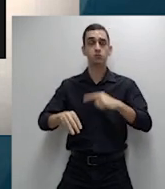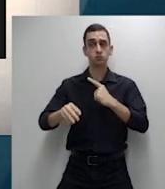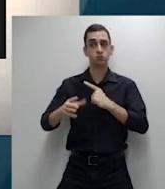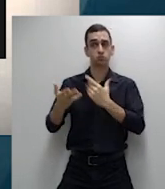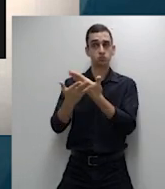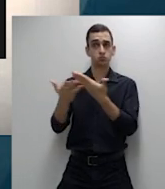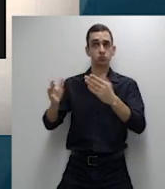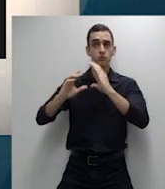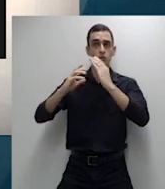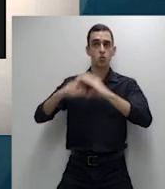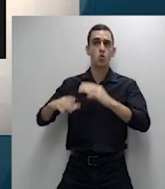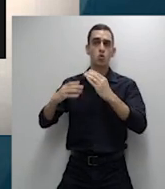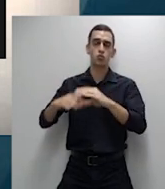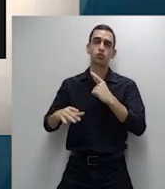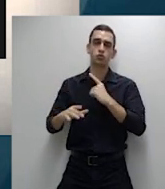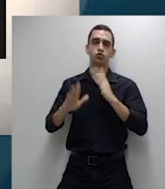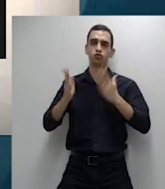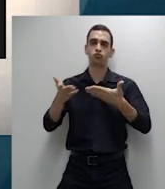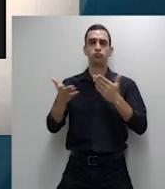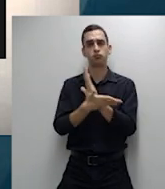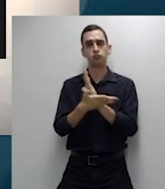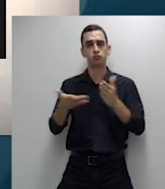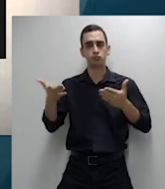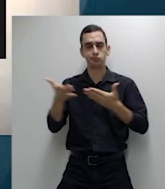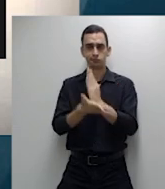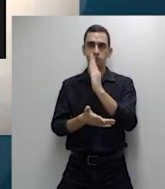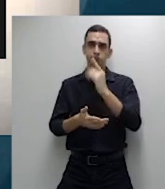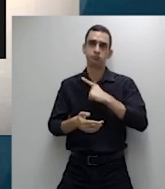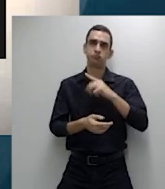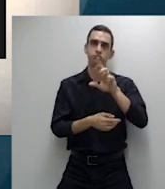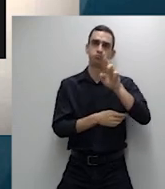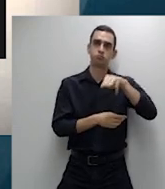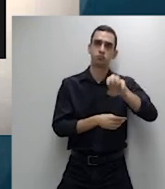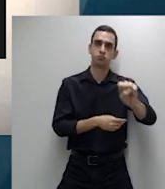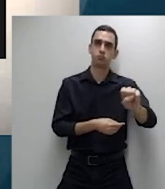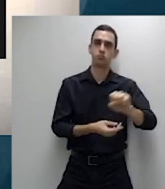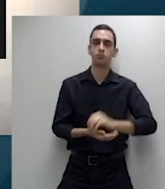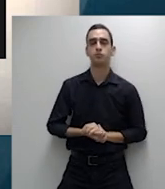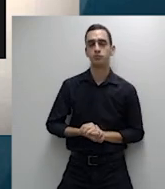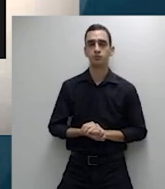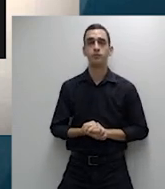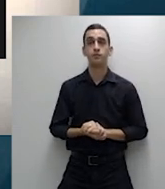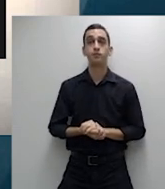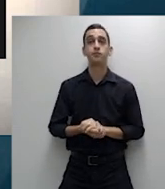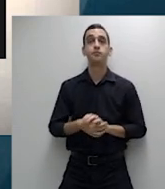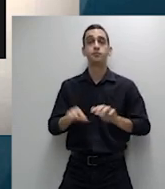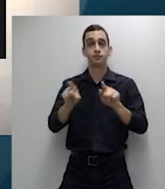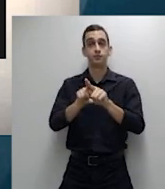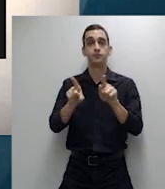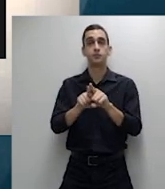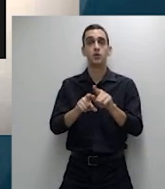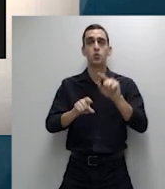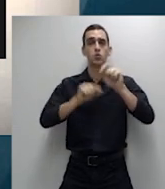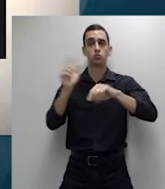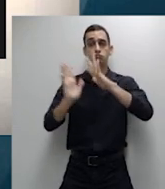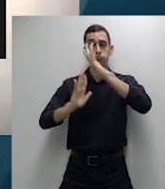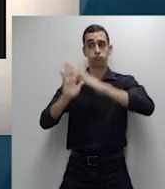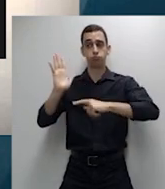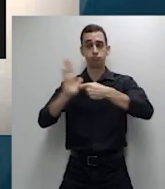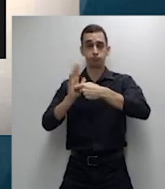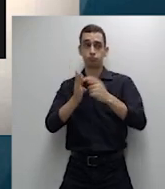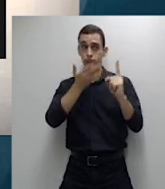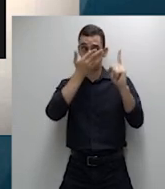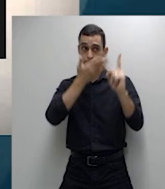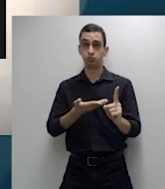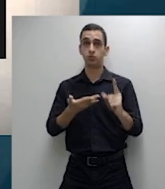da comprovação deste Mandato de Segurança ao mesmo tempo o impetrante ele também